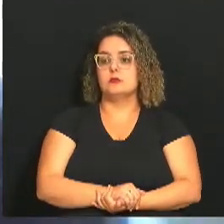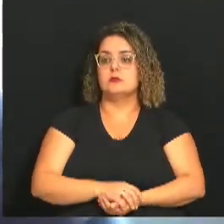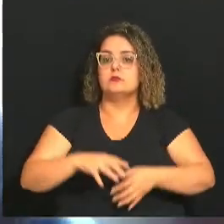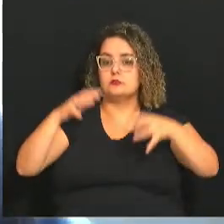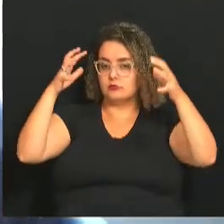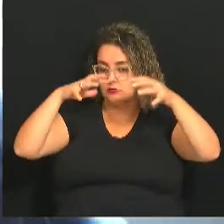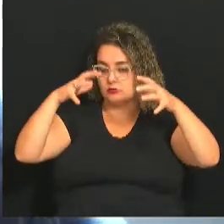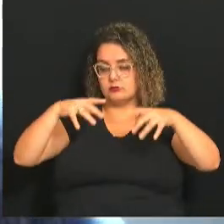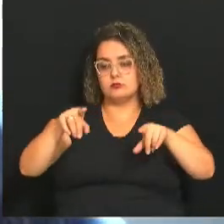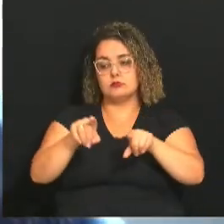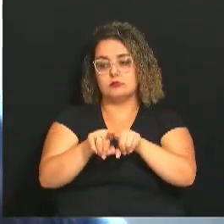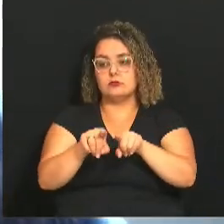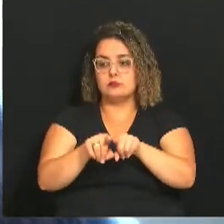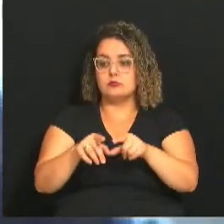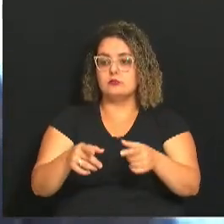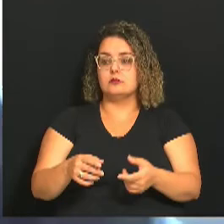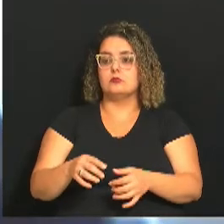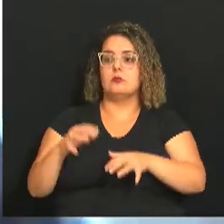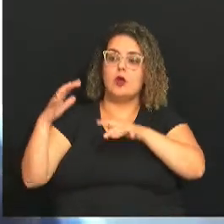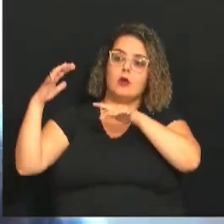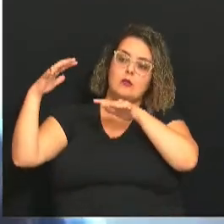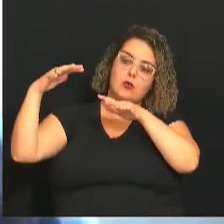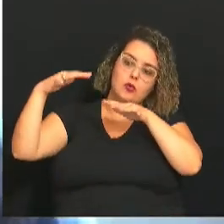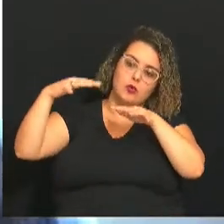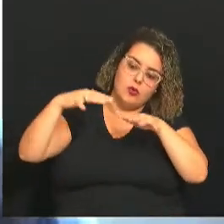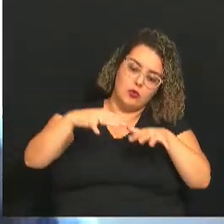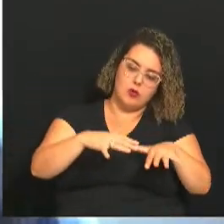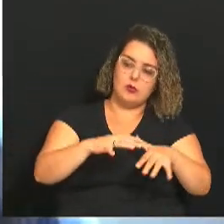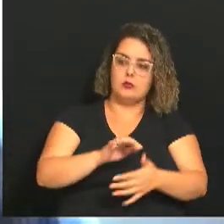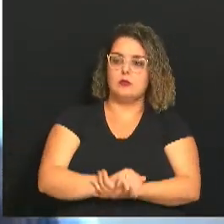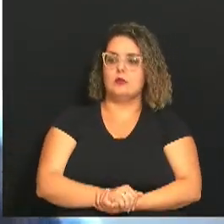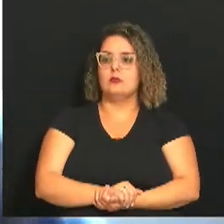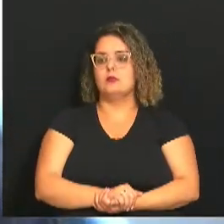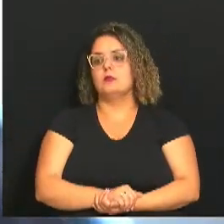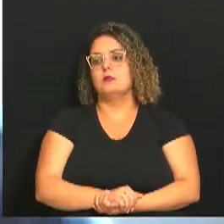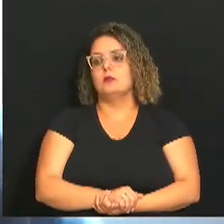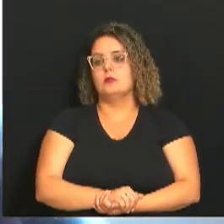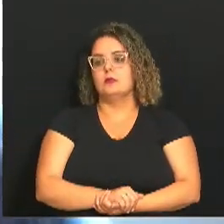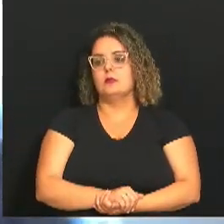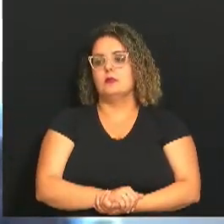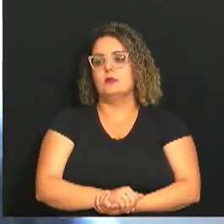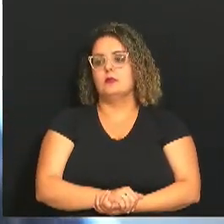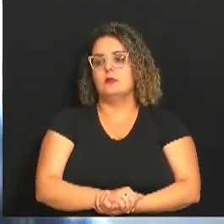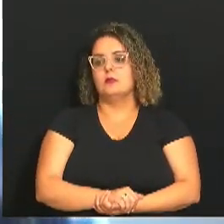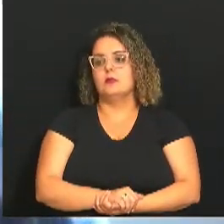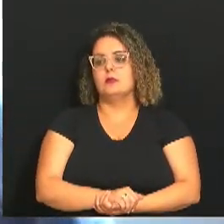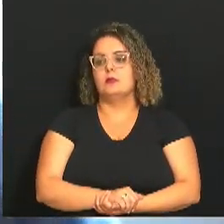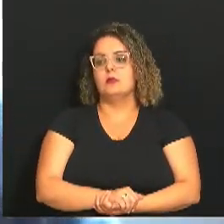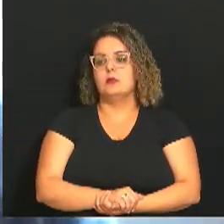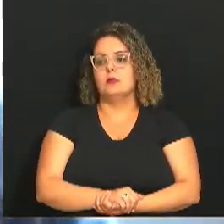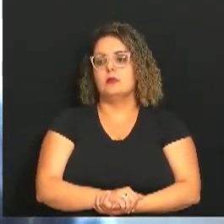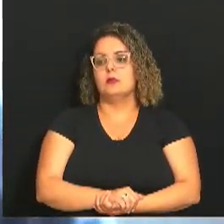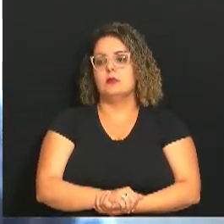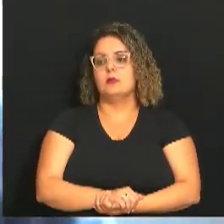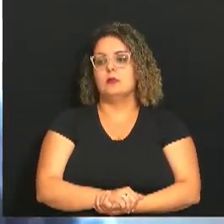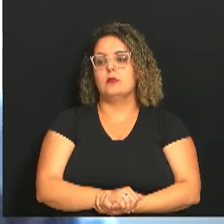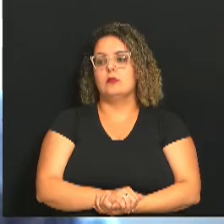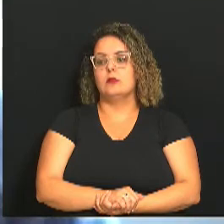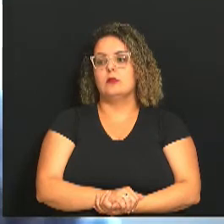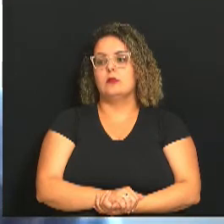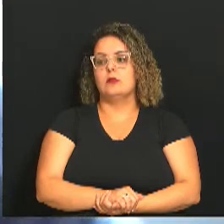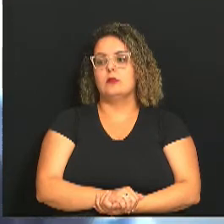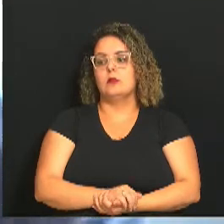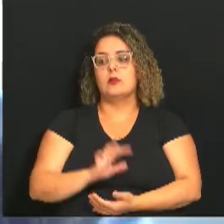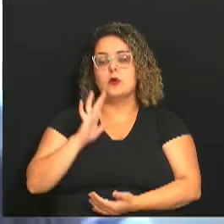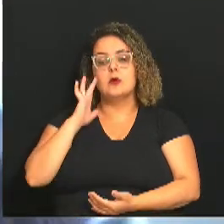vai ser coletar água, porque ele vai ser uma região mais rebaixada, né? São pontos assim que eu achei muito interessante,